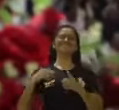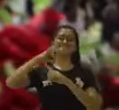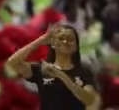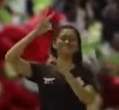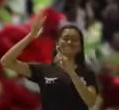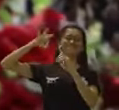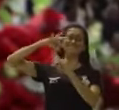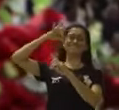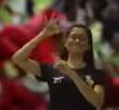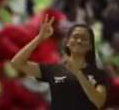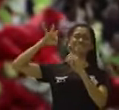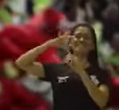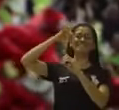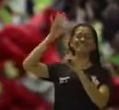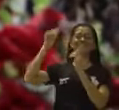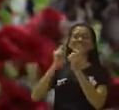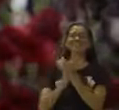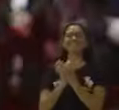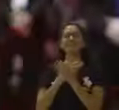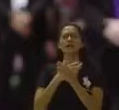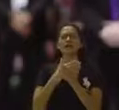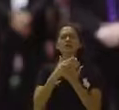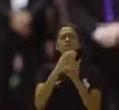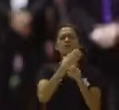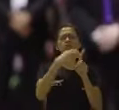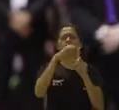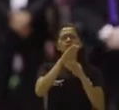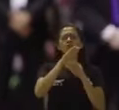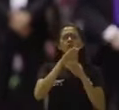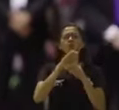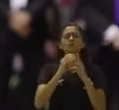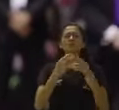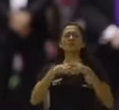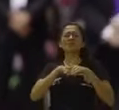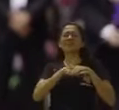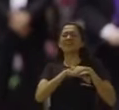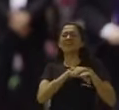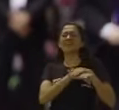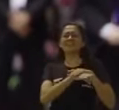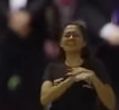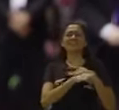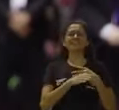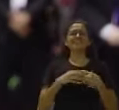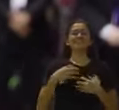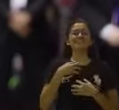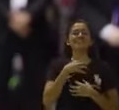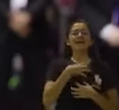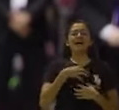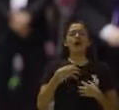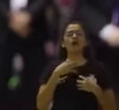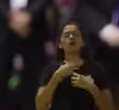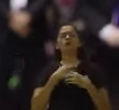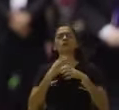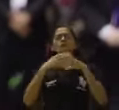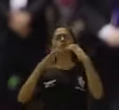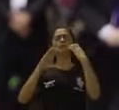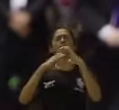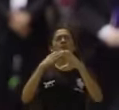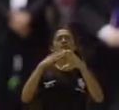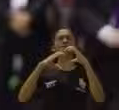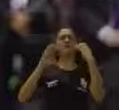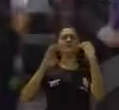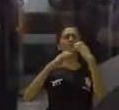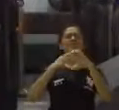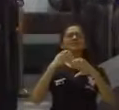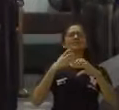Santo vai iniciar um culto aí dentro de você, e de repente um louvor será expresso, e o